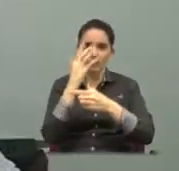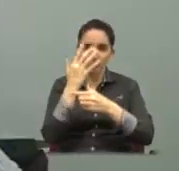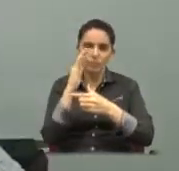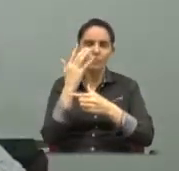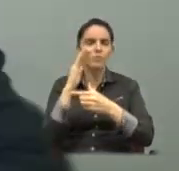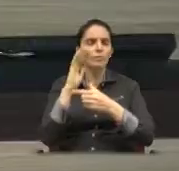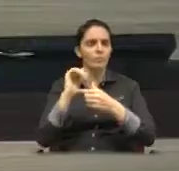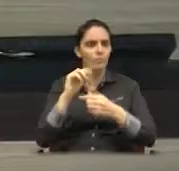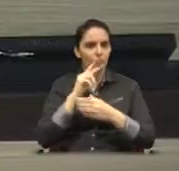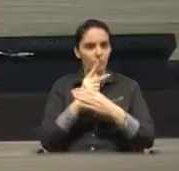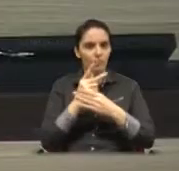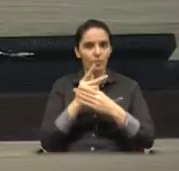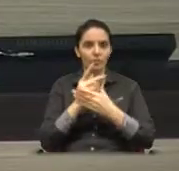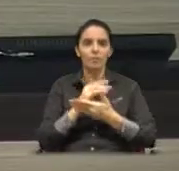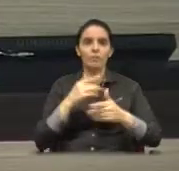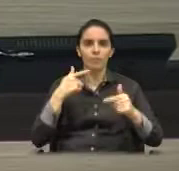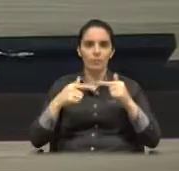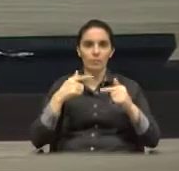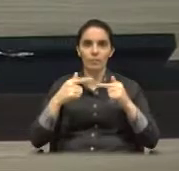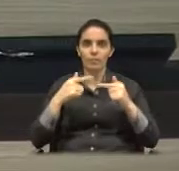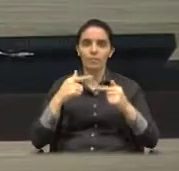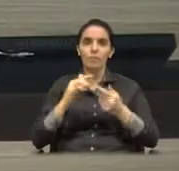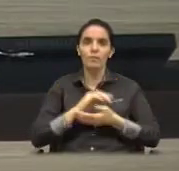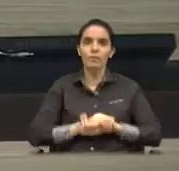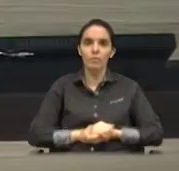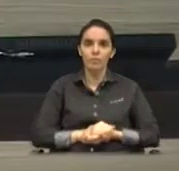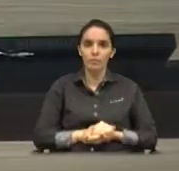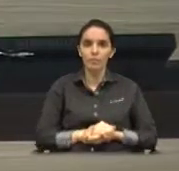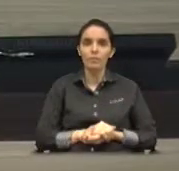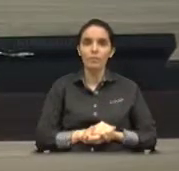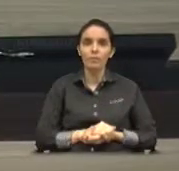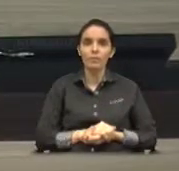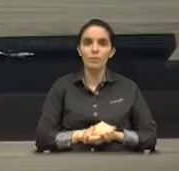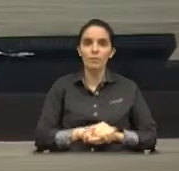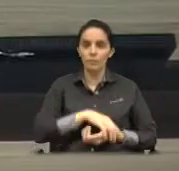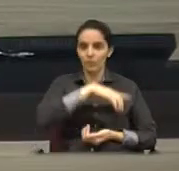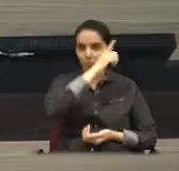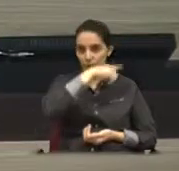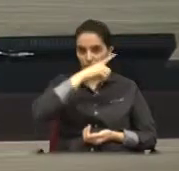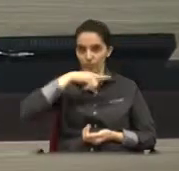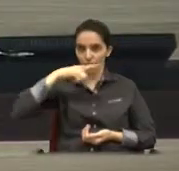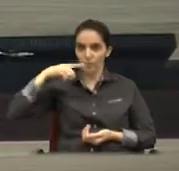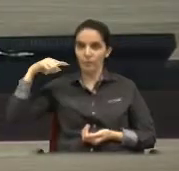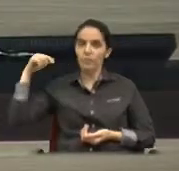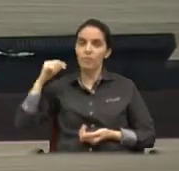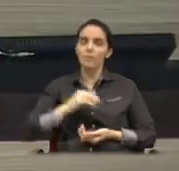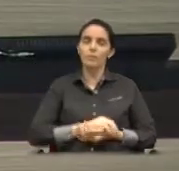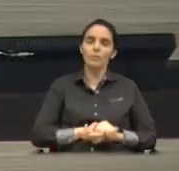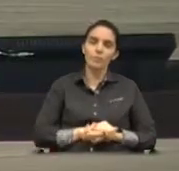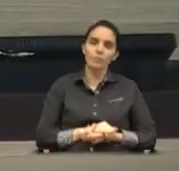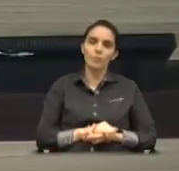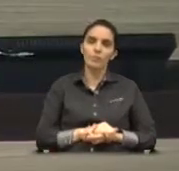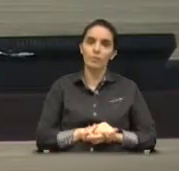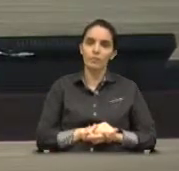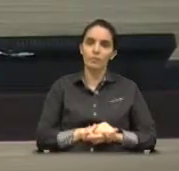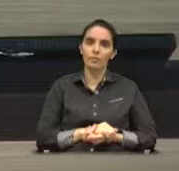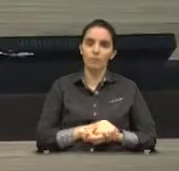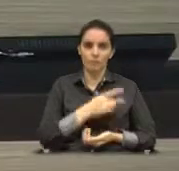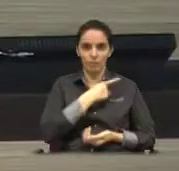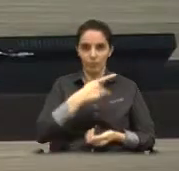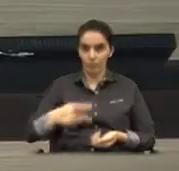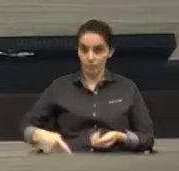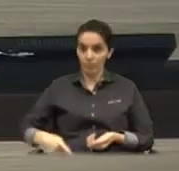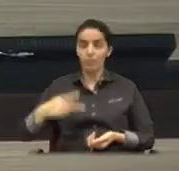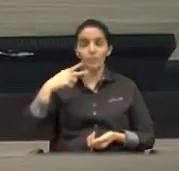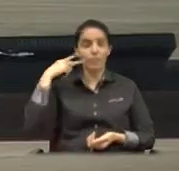Continua a discussão. Eu quero discutir. Com a palavra, vereadora Vice-presidente Mayra Costa. Senhor presidente,